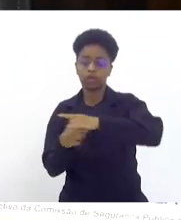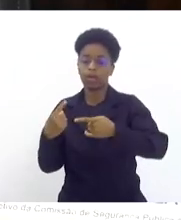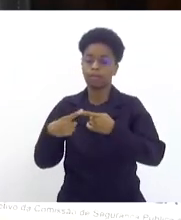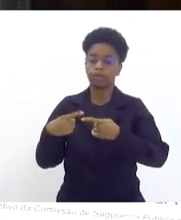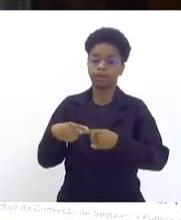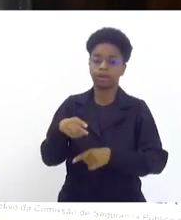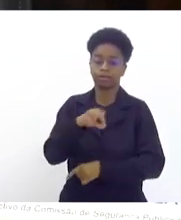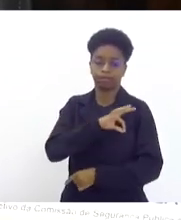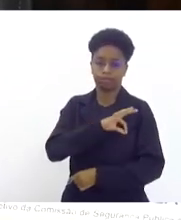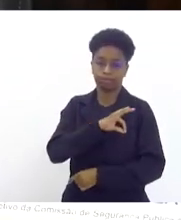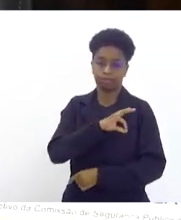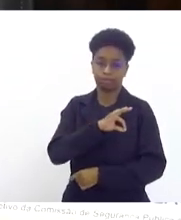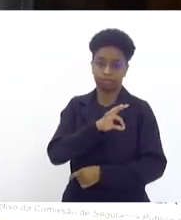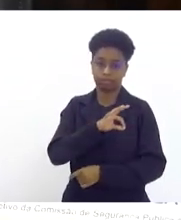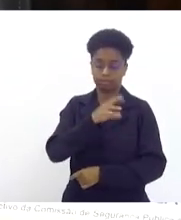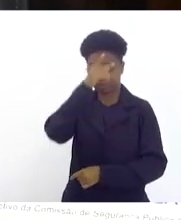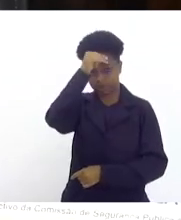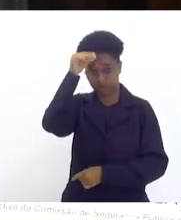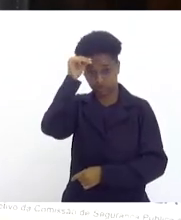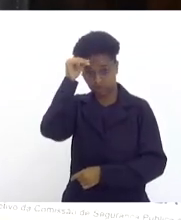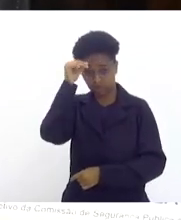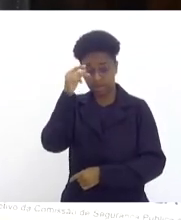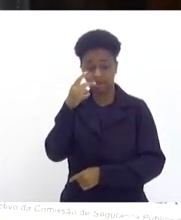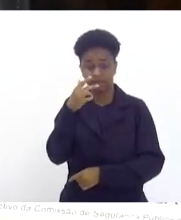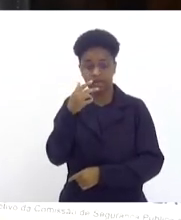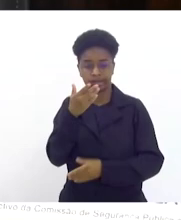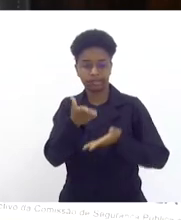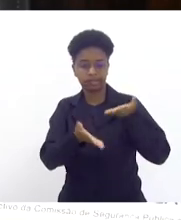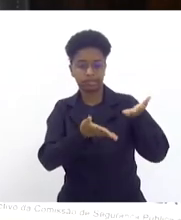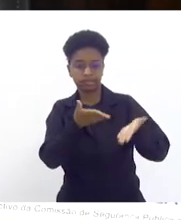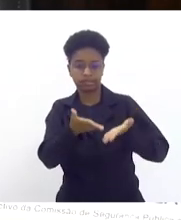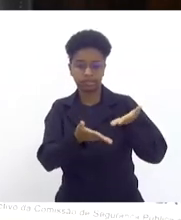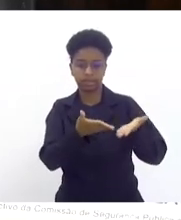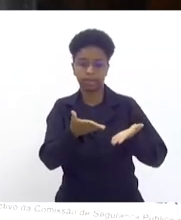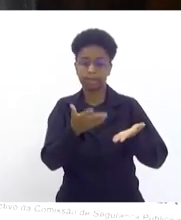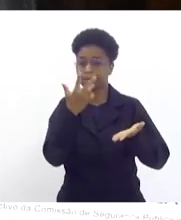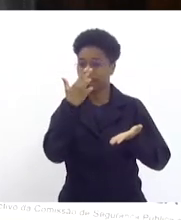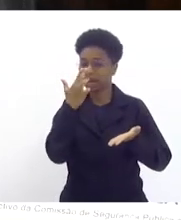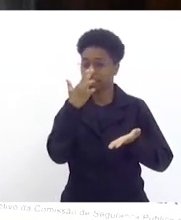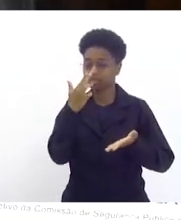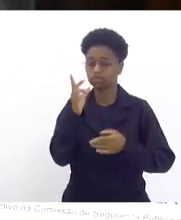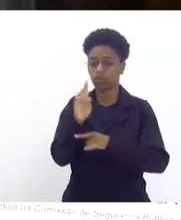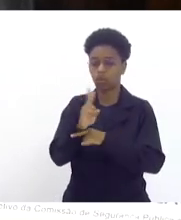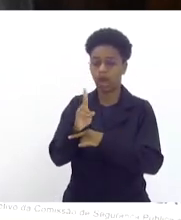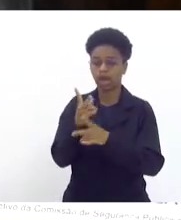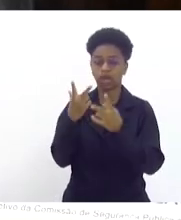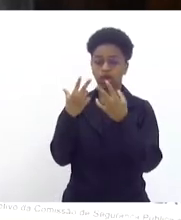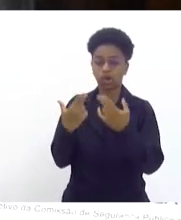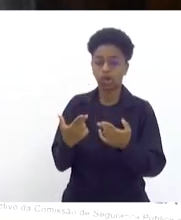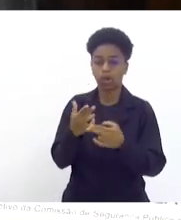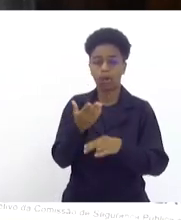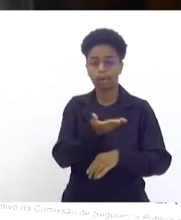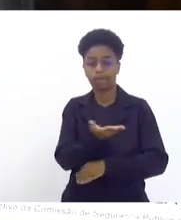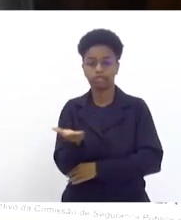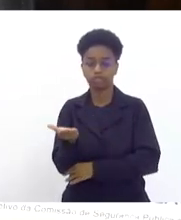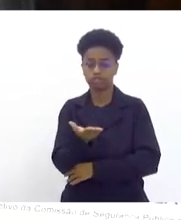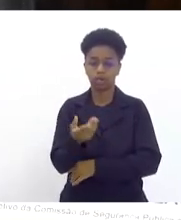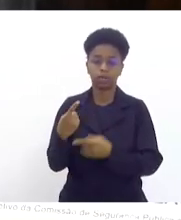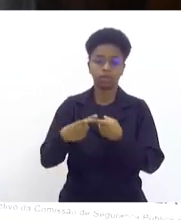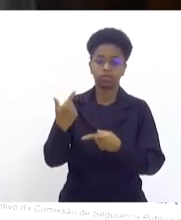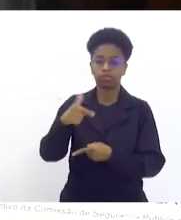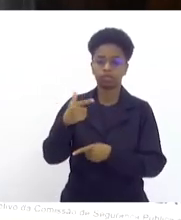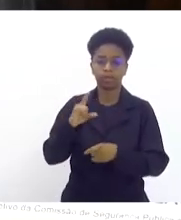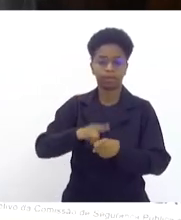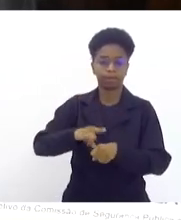trata guarda municipal como se mendigo fosse os guardas municipais são colocados hoje embaixo de um viaduto e não tem nem banheiro para